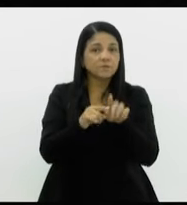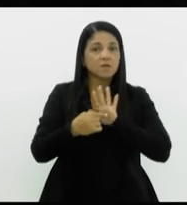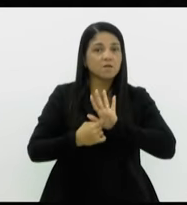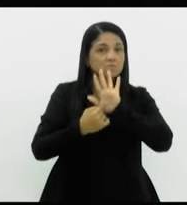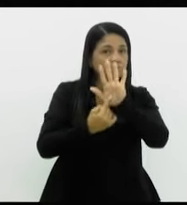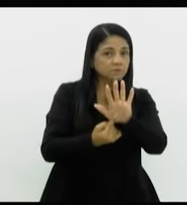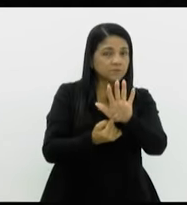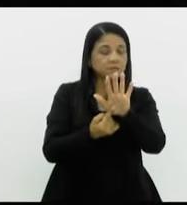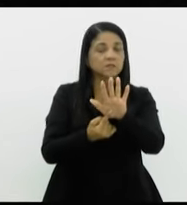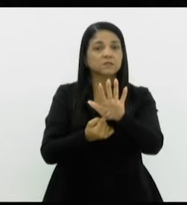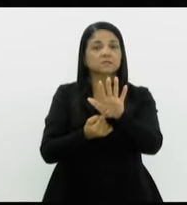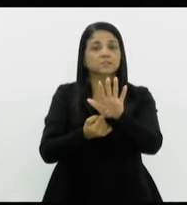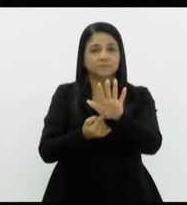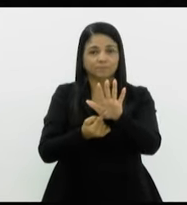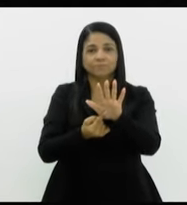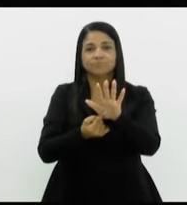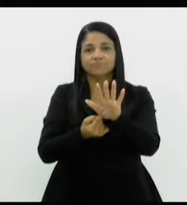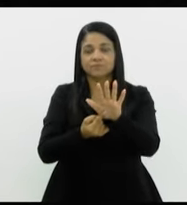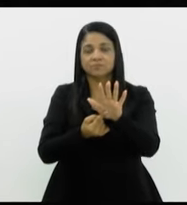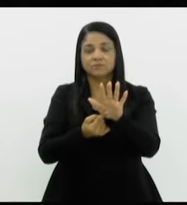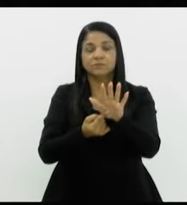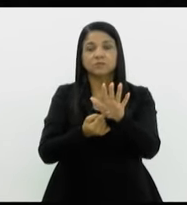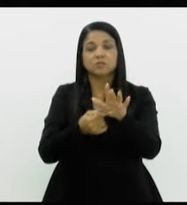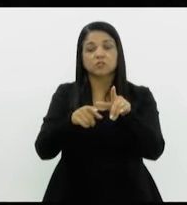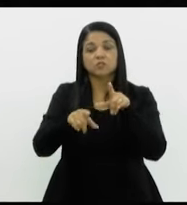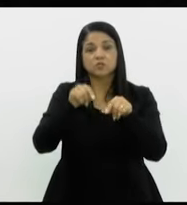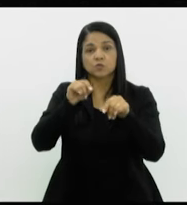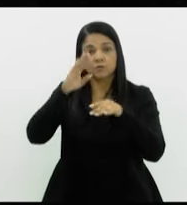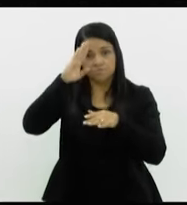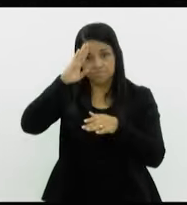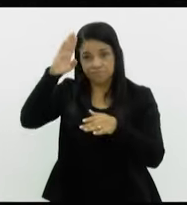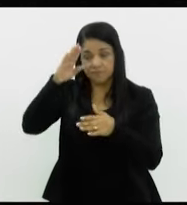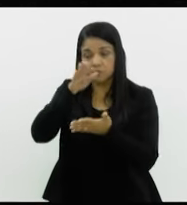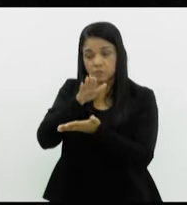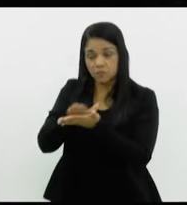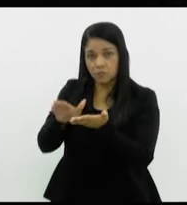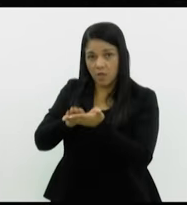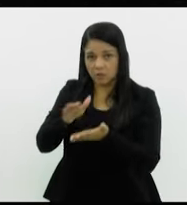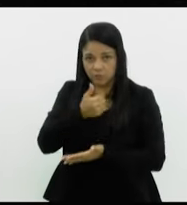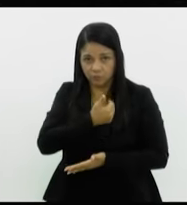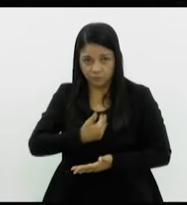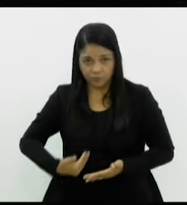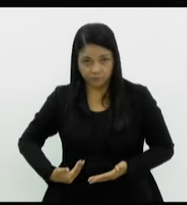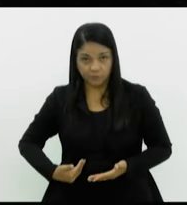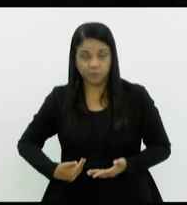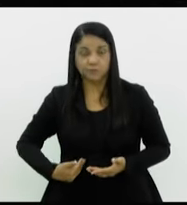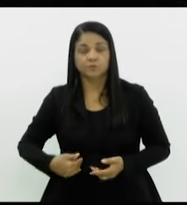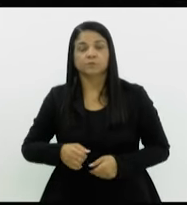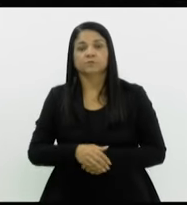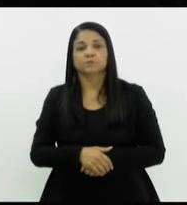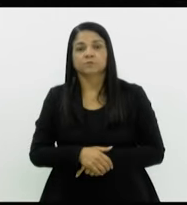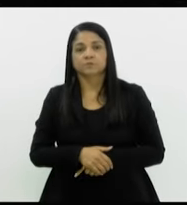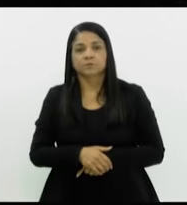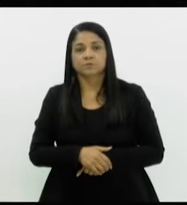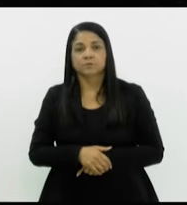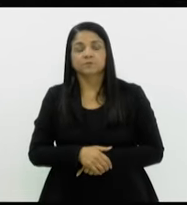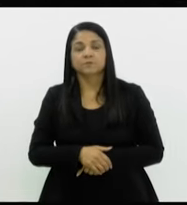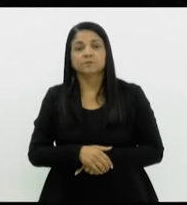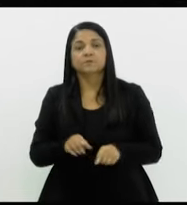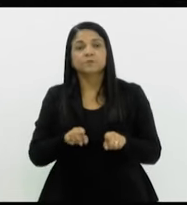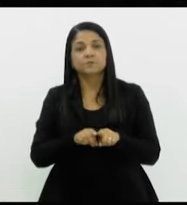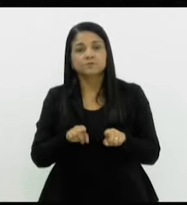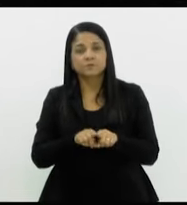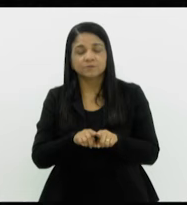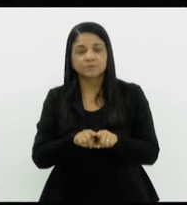apresenta um elenco de prioridades do gasto público. E sobre a